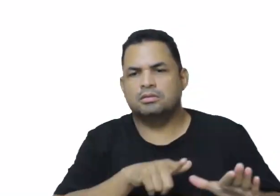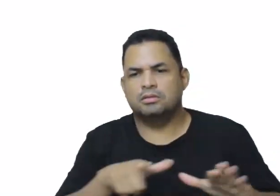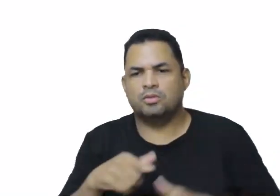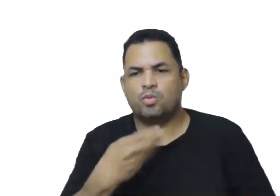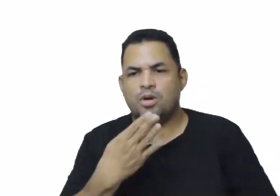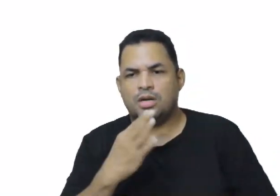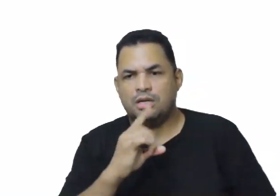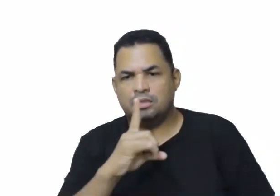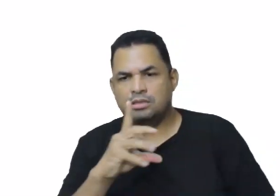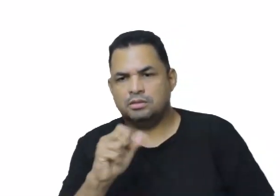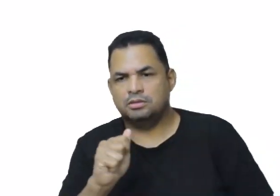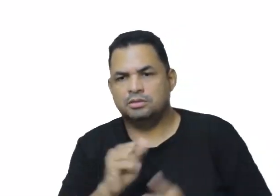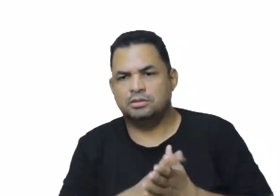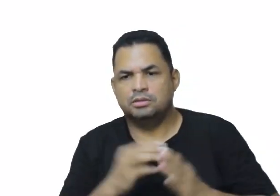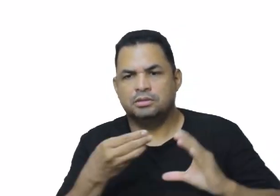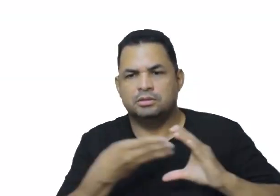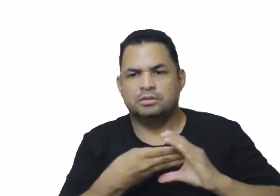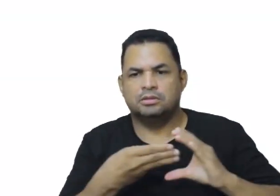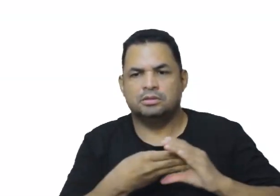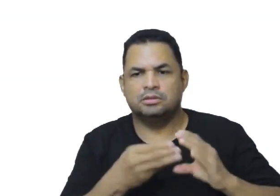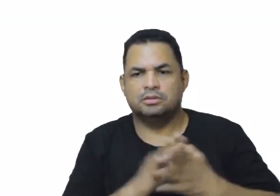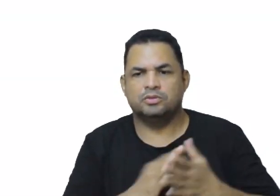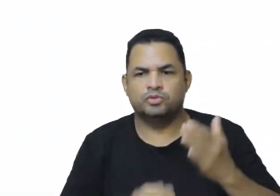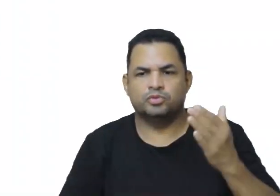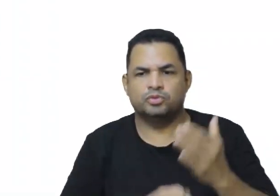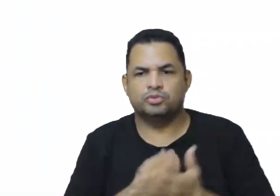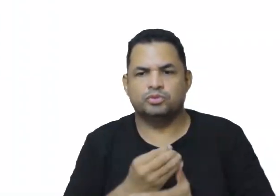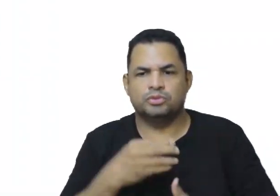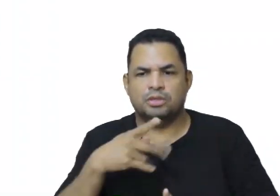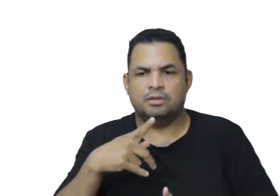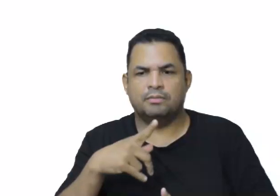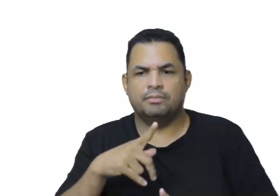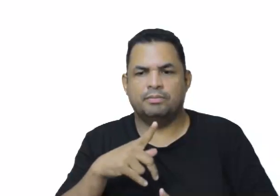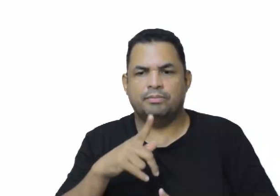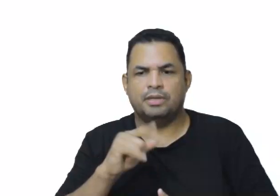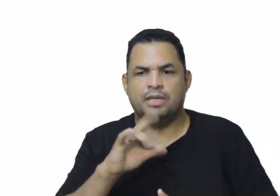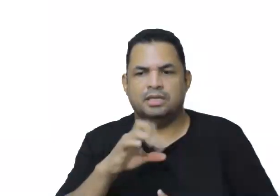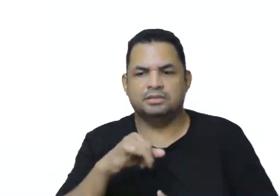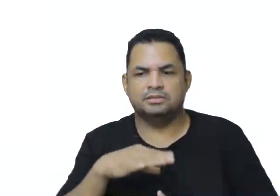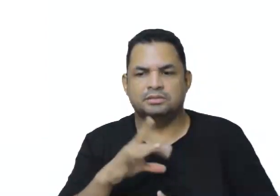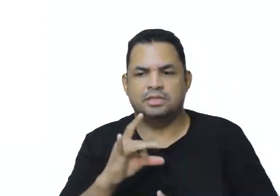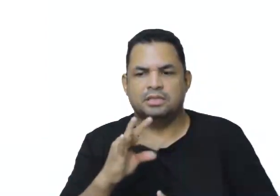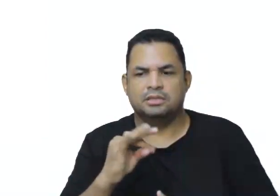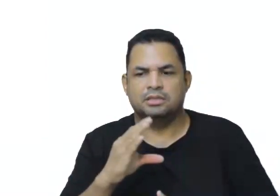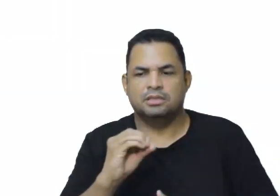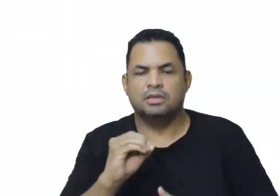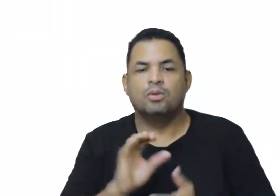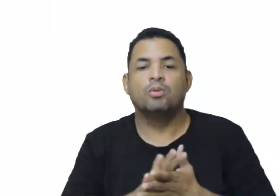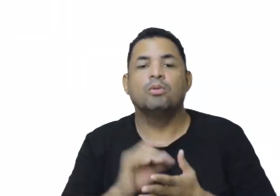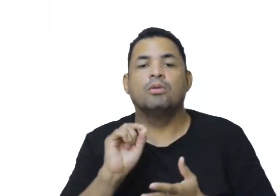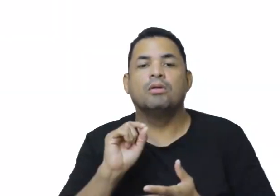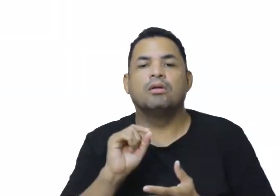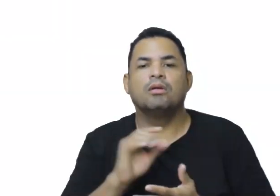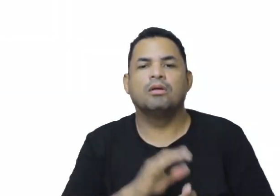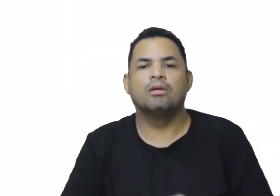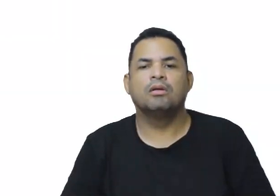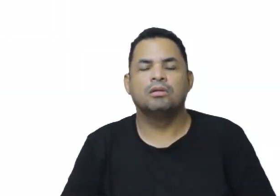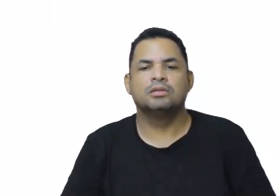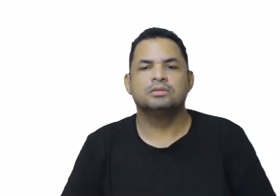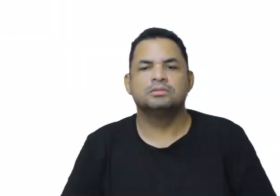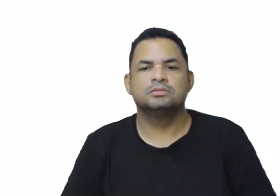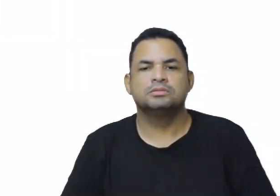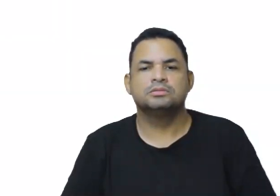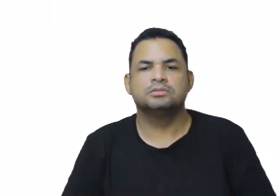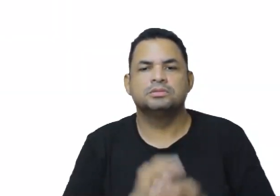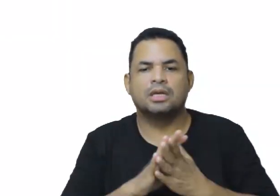40 dias, as células embrionárias dão origem à placenta. O que seria a placenta? Seria